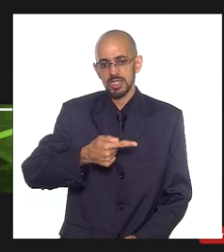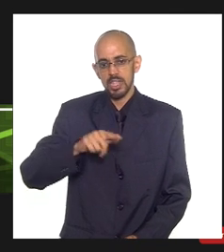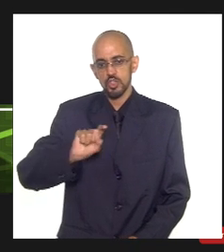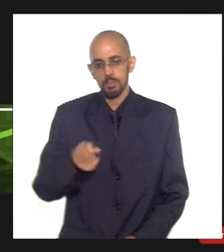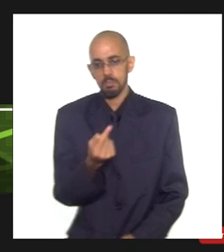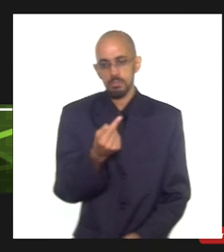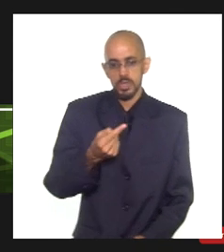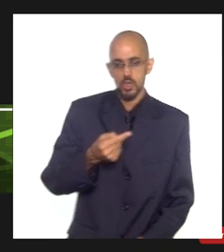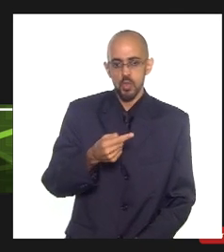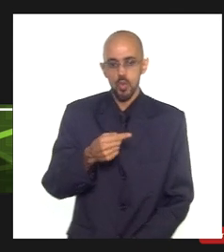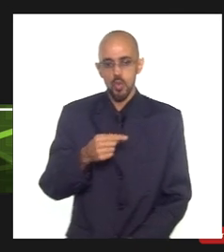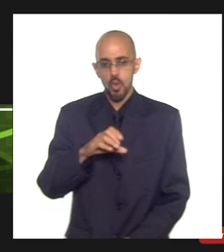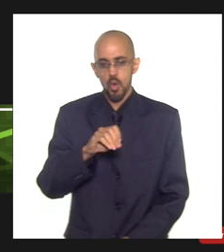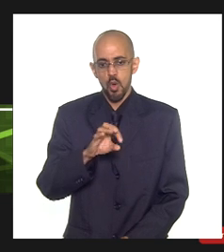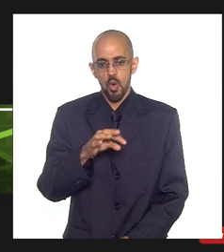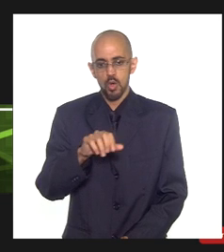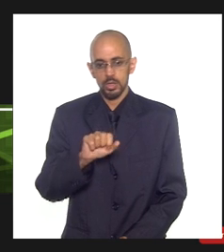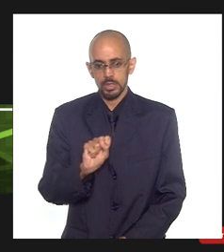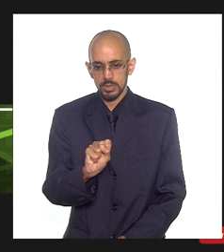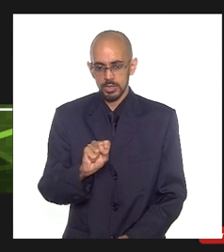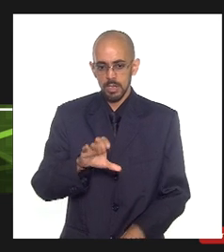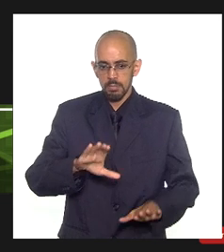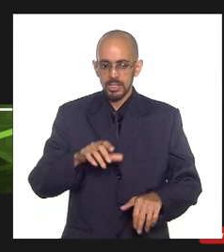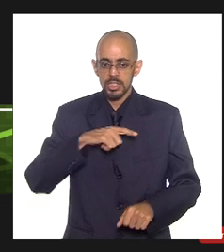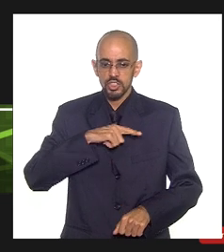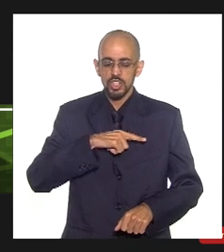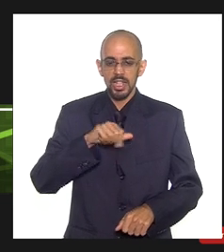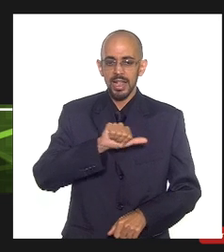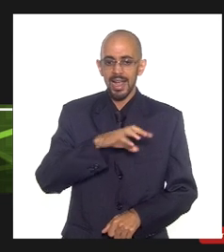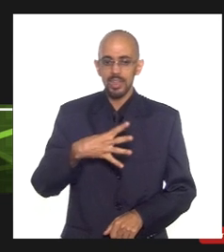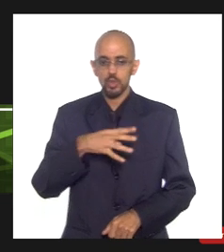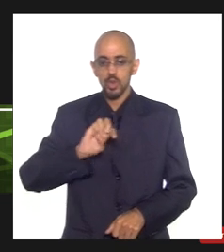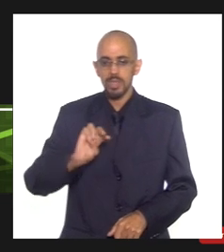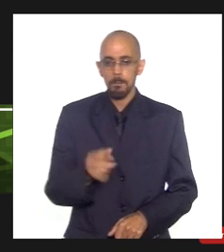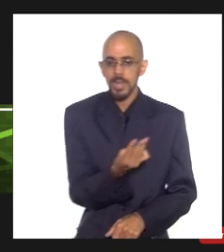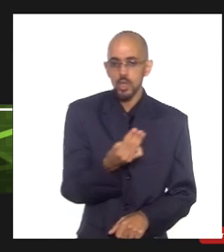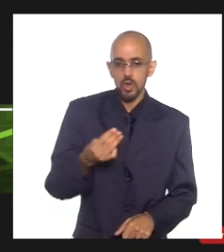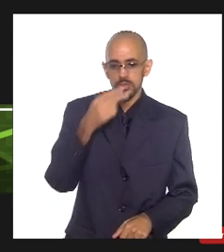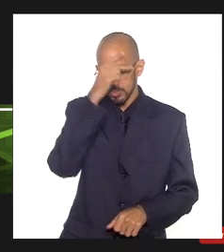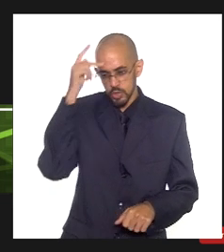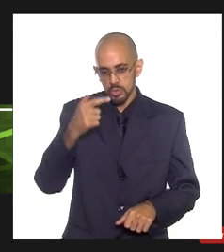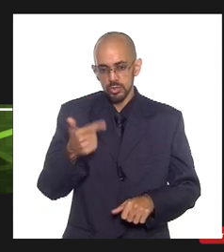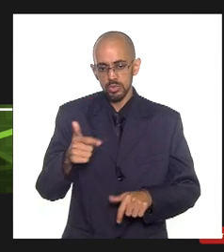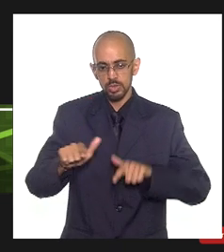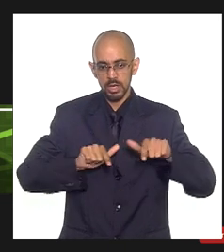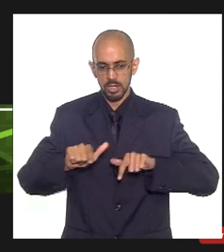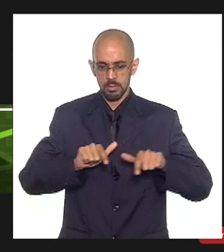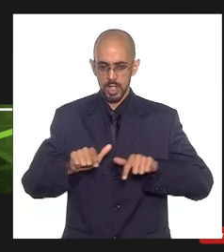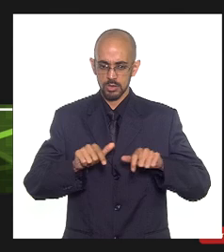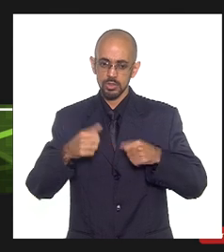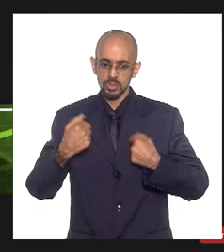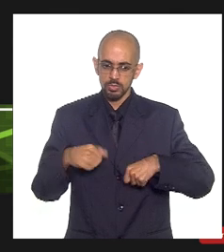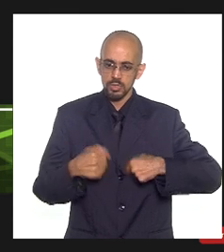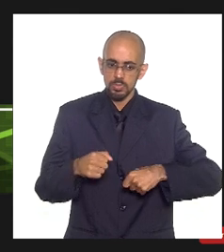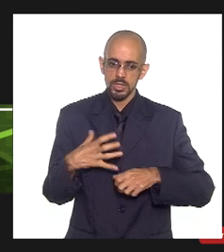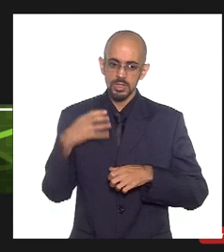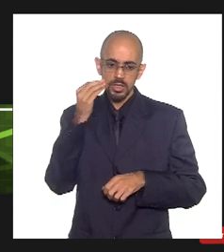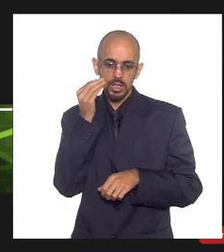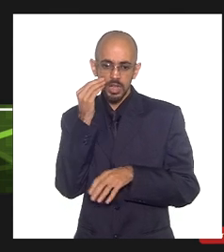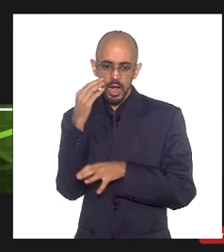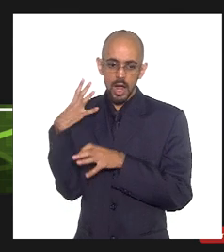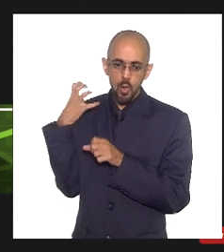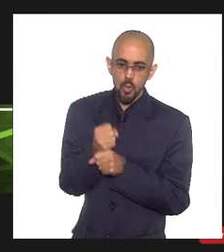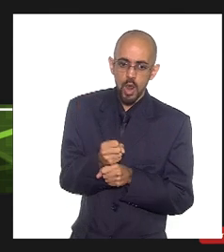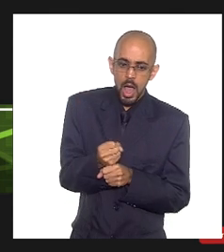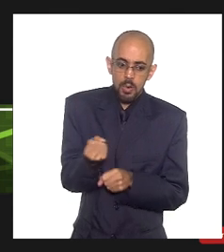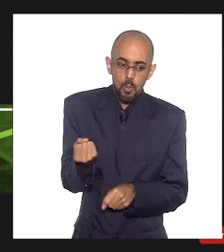milhões de desempregados a nível nacional então a gente pode tentar talvez calcular quantos dos estudantes que não estão incluídos